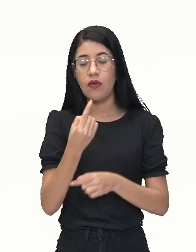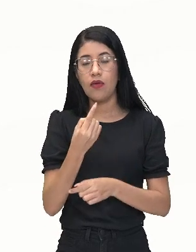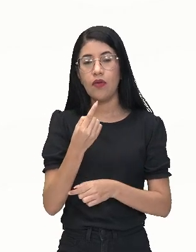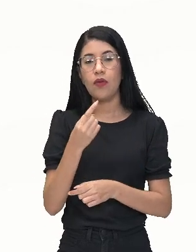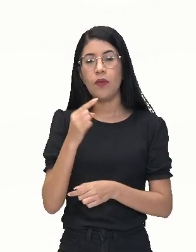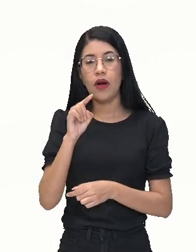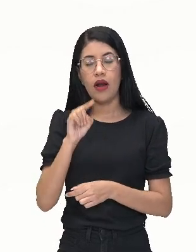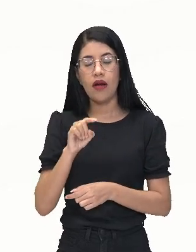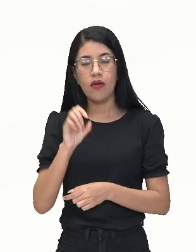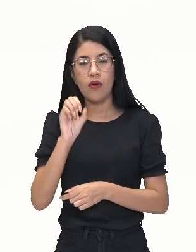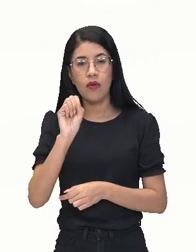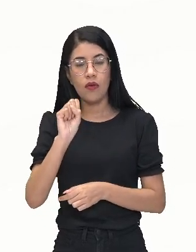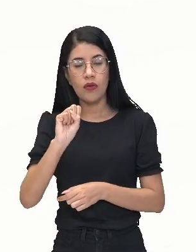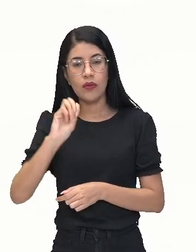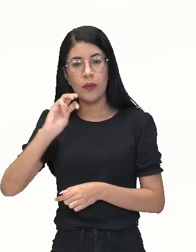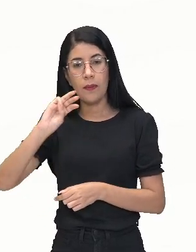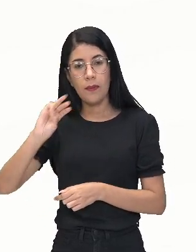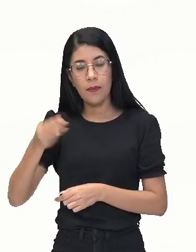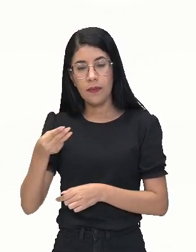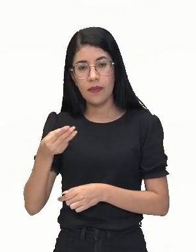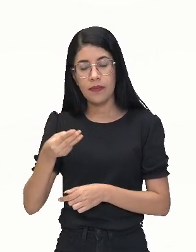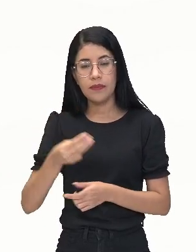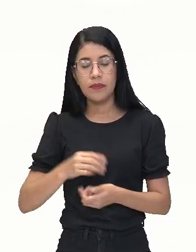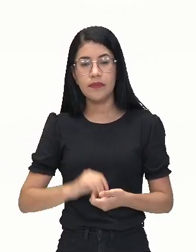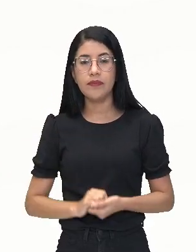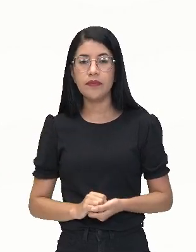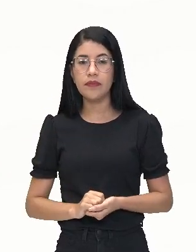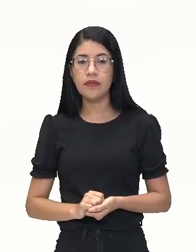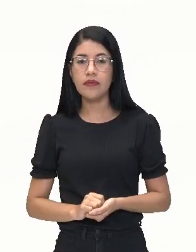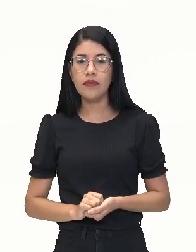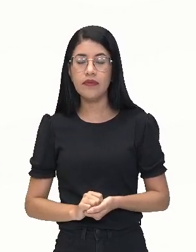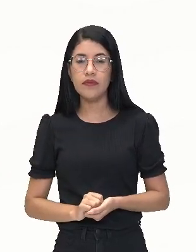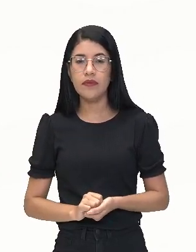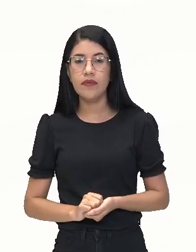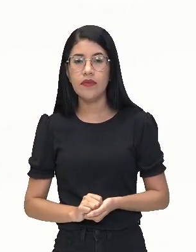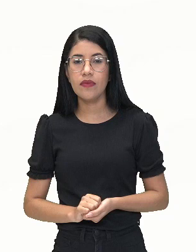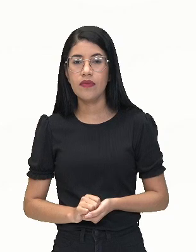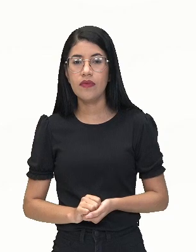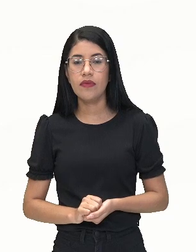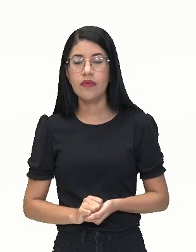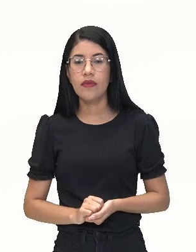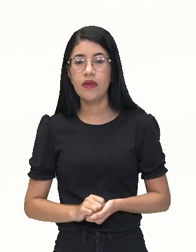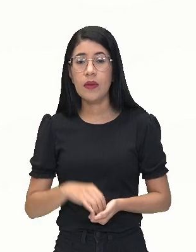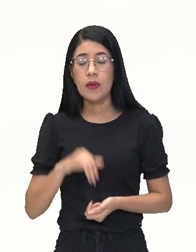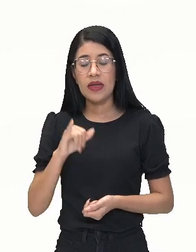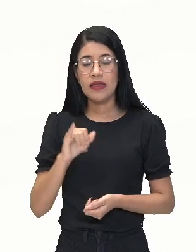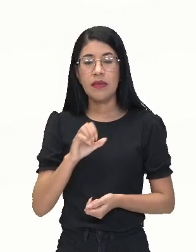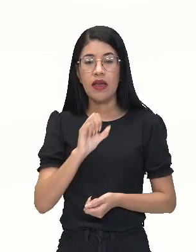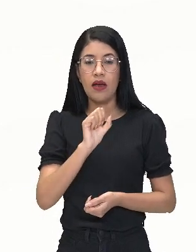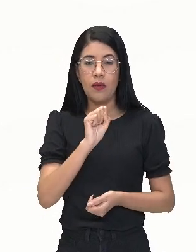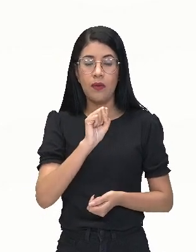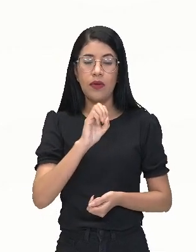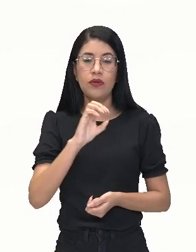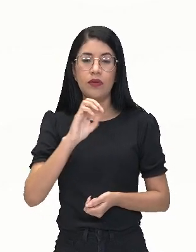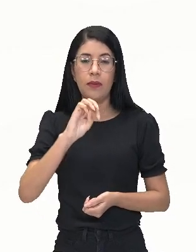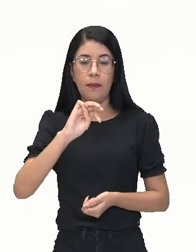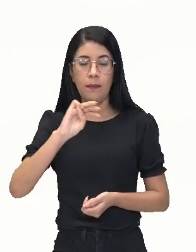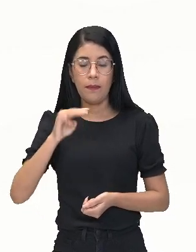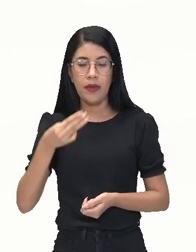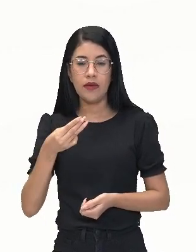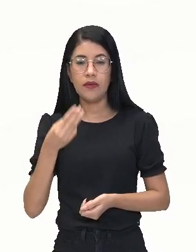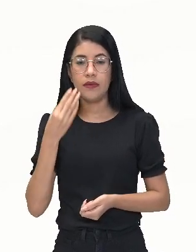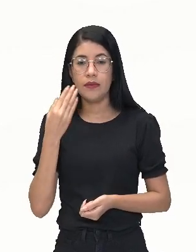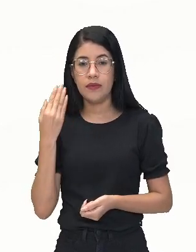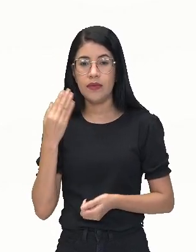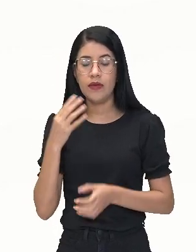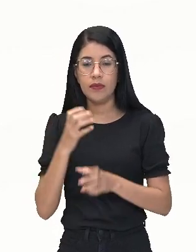8 milhões, não é isso? Então, se nós pegarmos 8 milhões, vamos fazer aqui